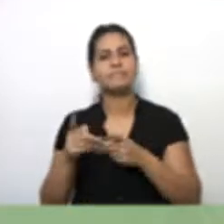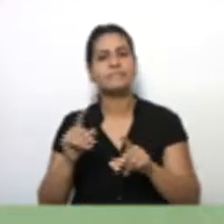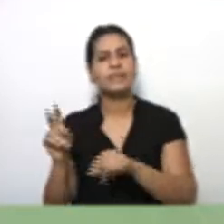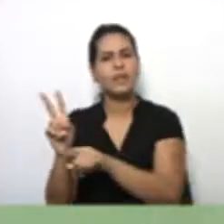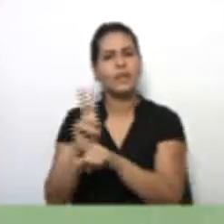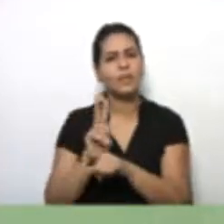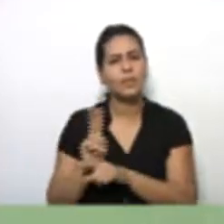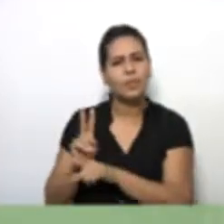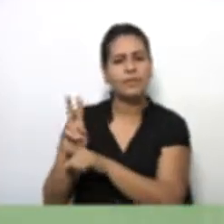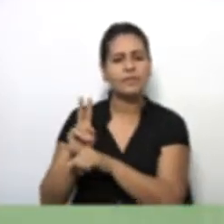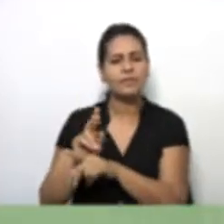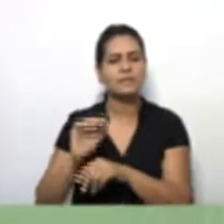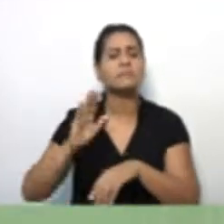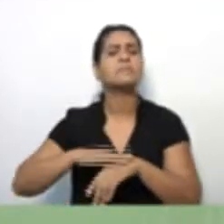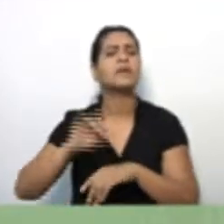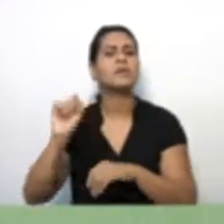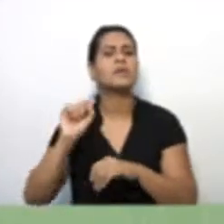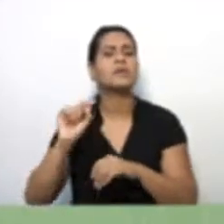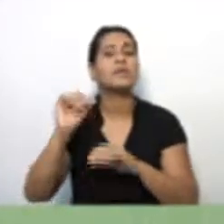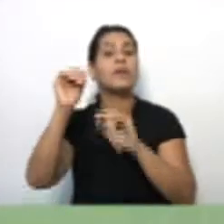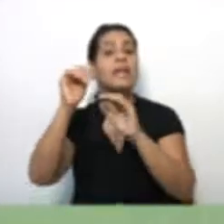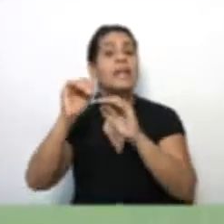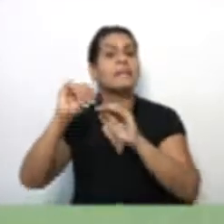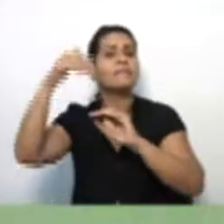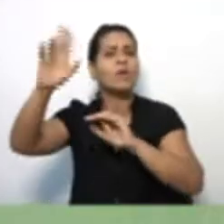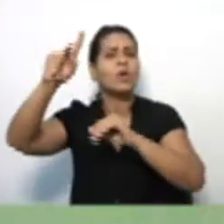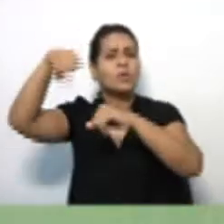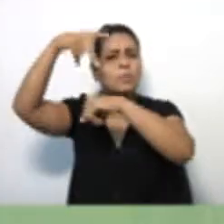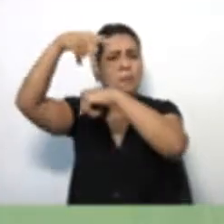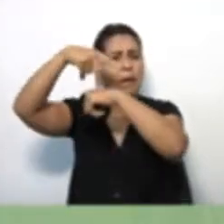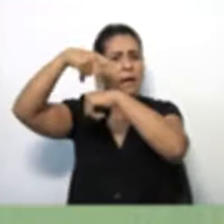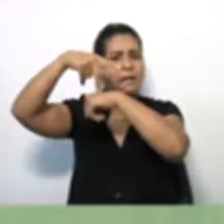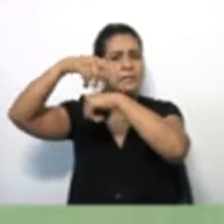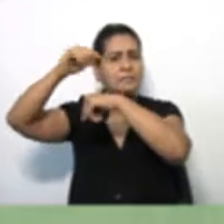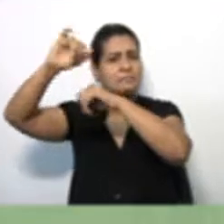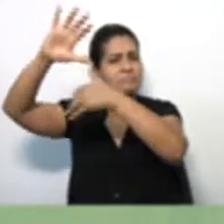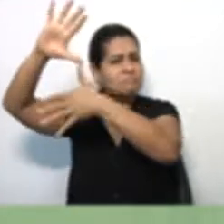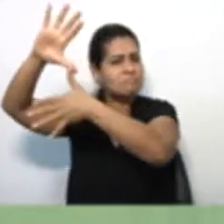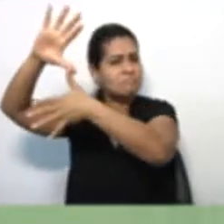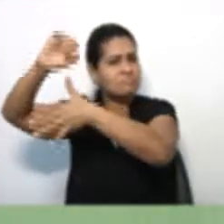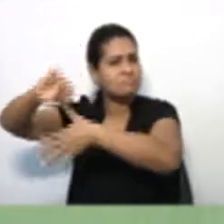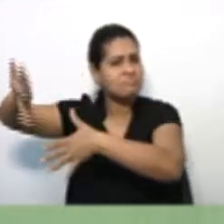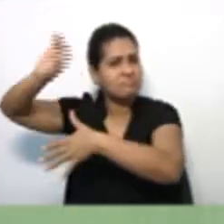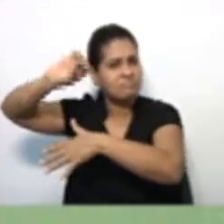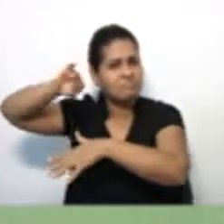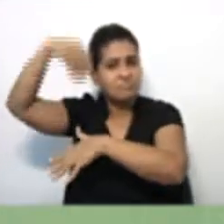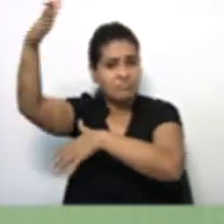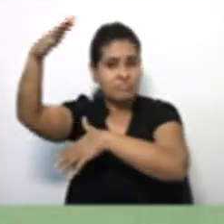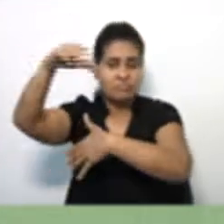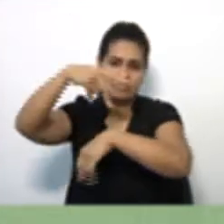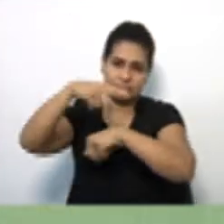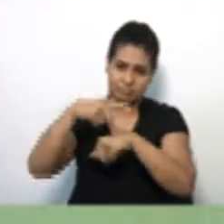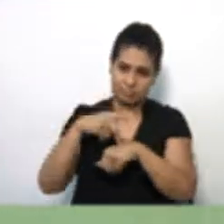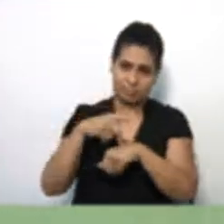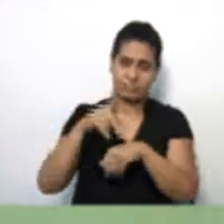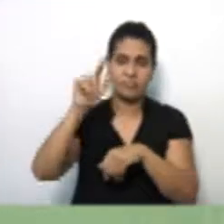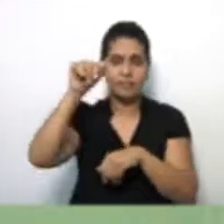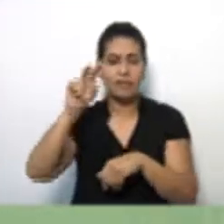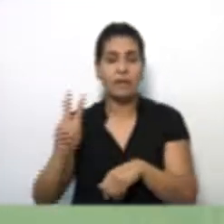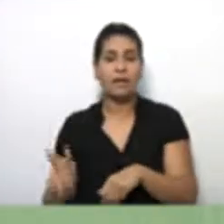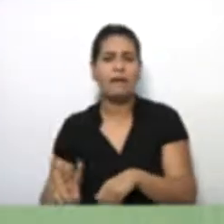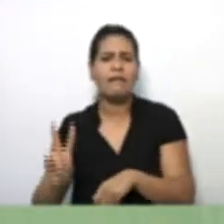Planejamento orientado para o quê? Para o exterior, né? A análise da situação, é lógico. E a avaliação